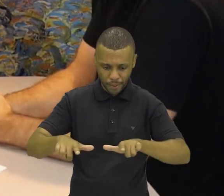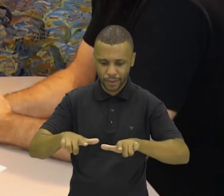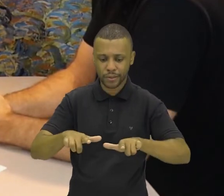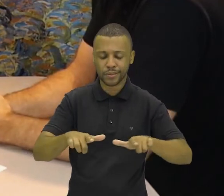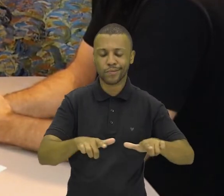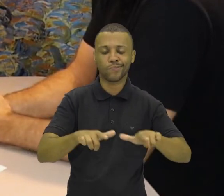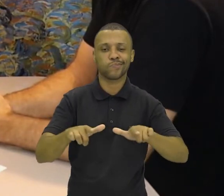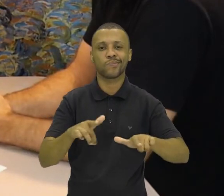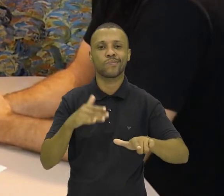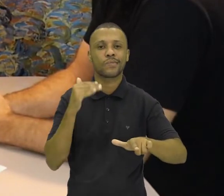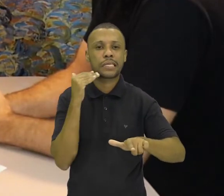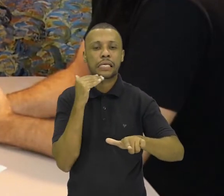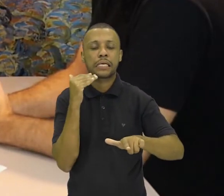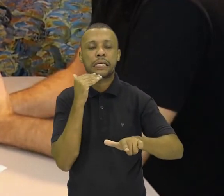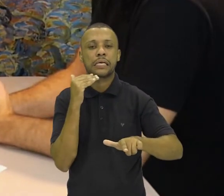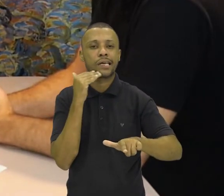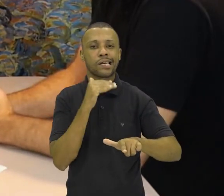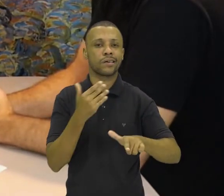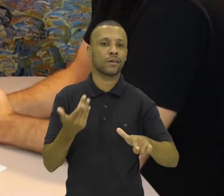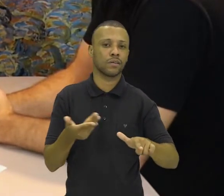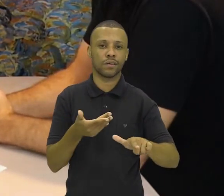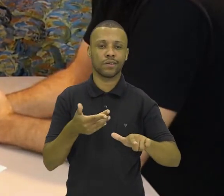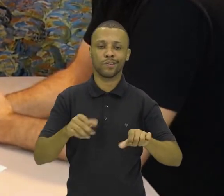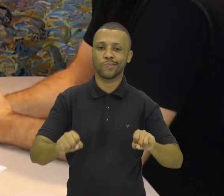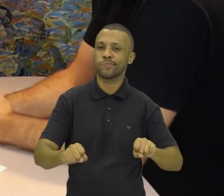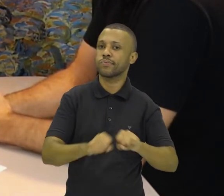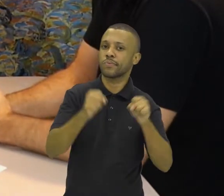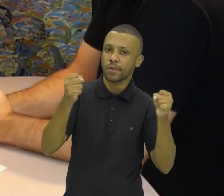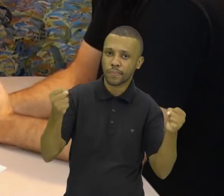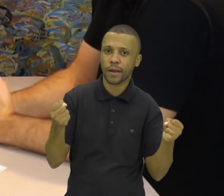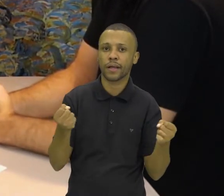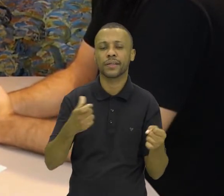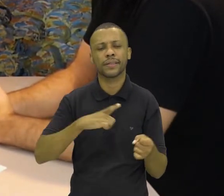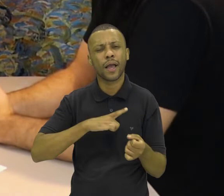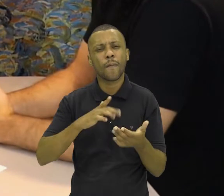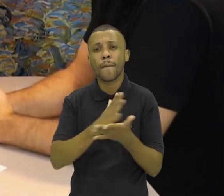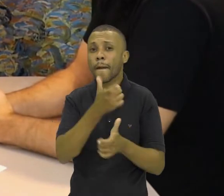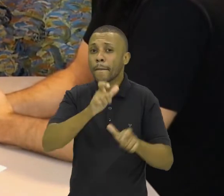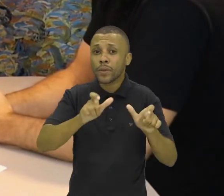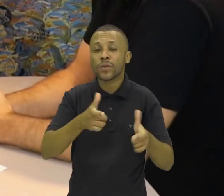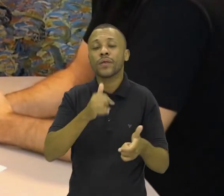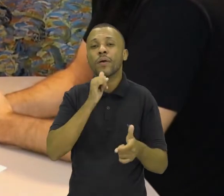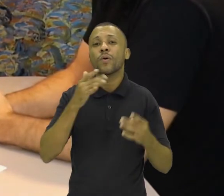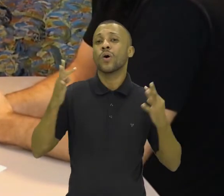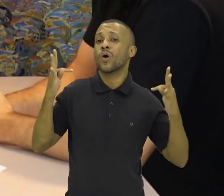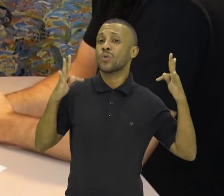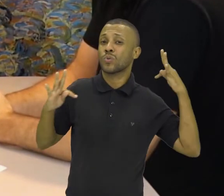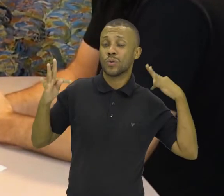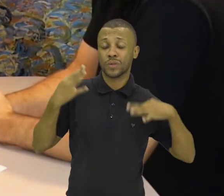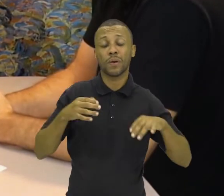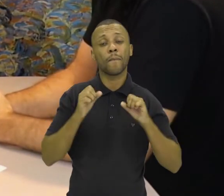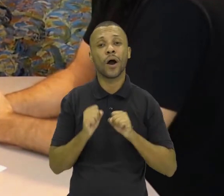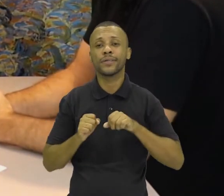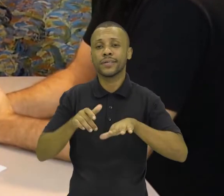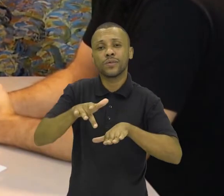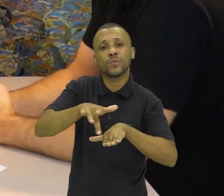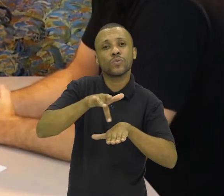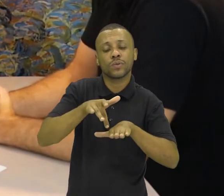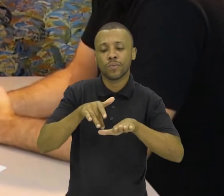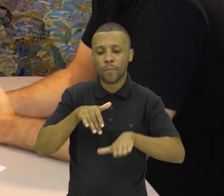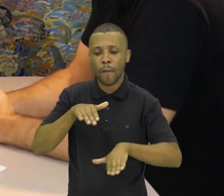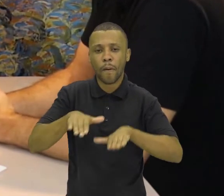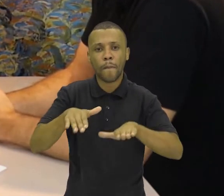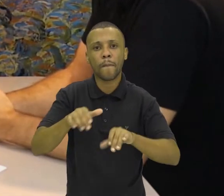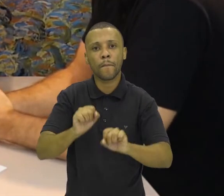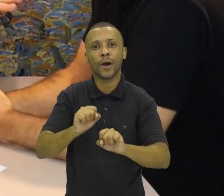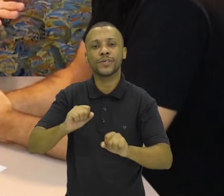estão quebradas. É bom dar uma topada ali até uma pessoa andando de chinelo, turista pode topar com um negócio daquele e